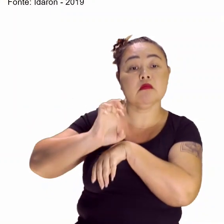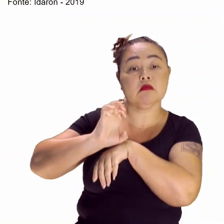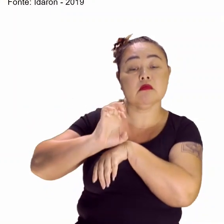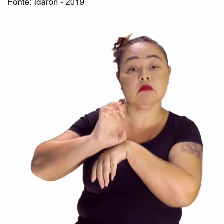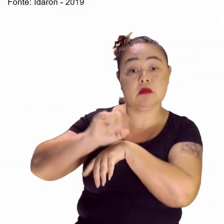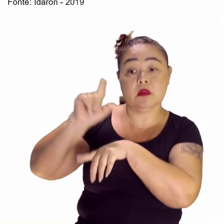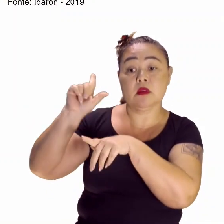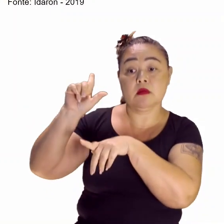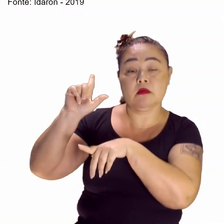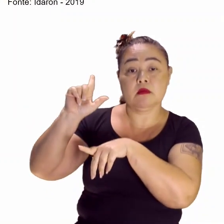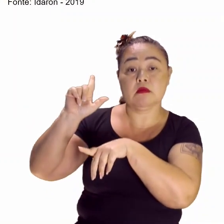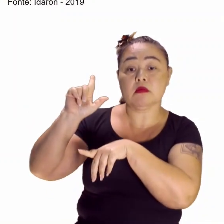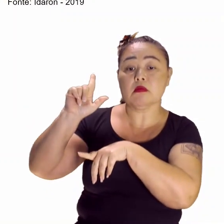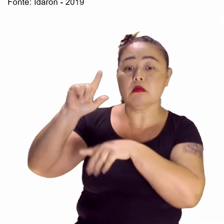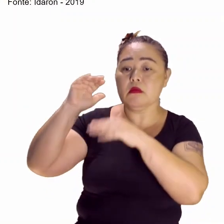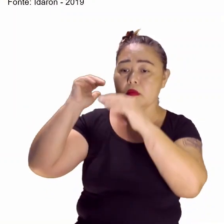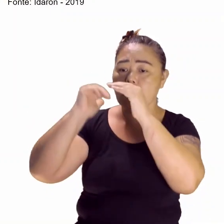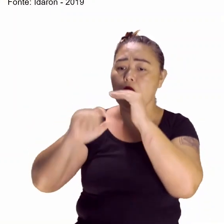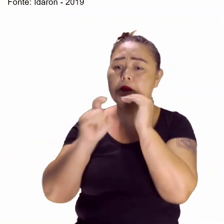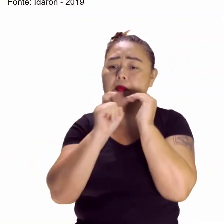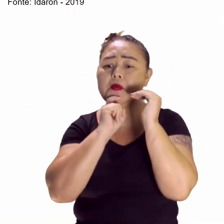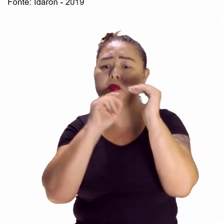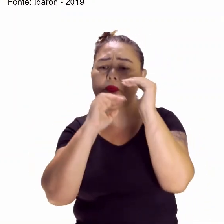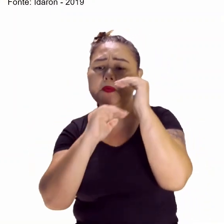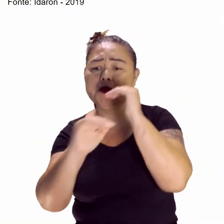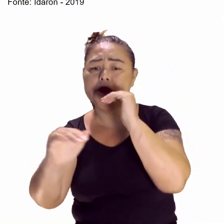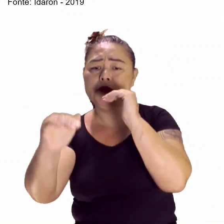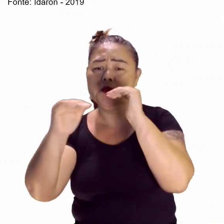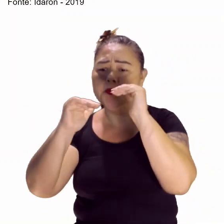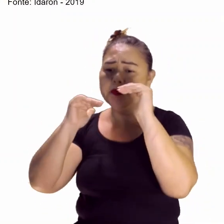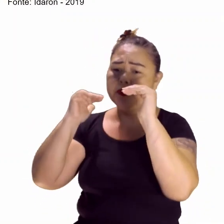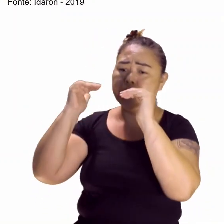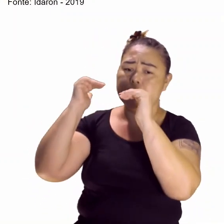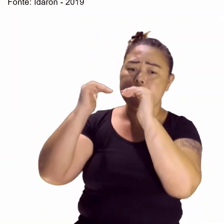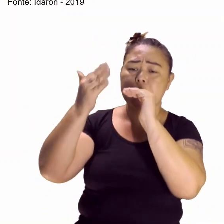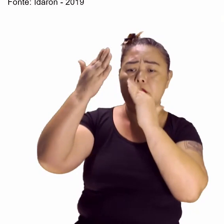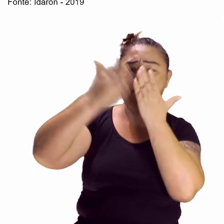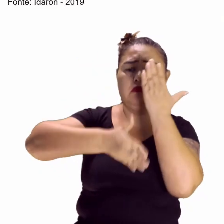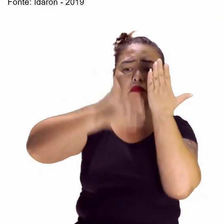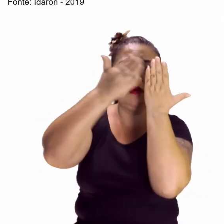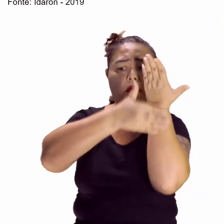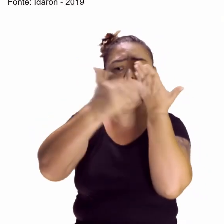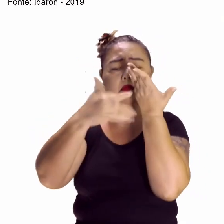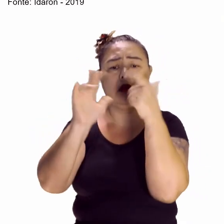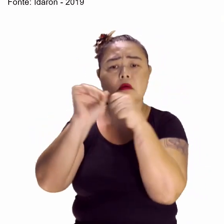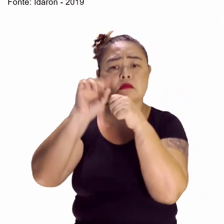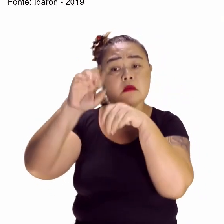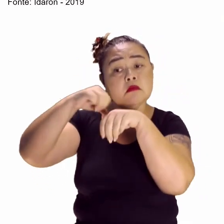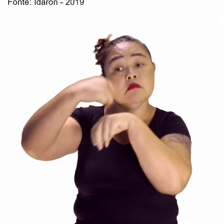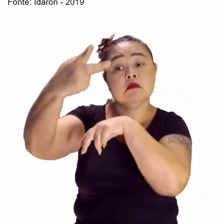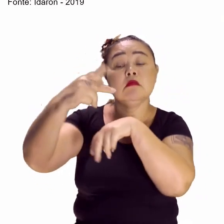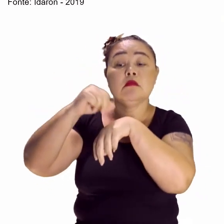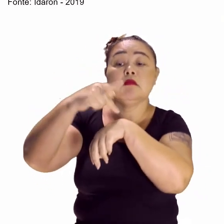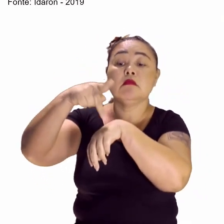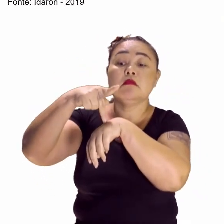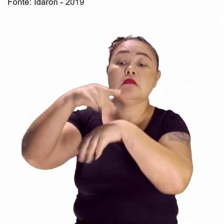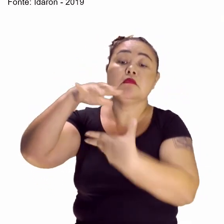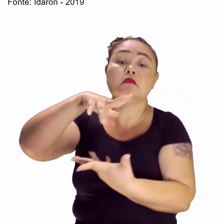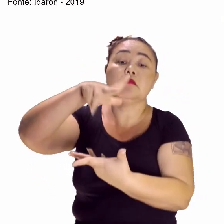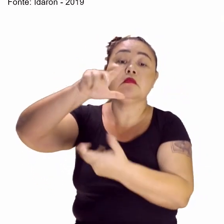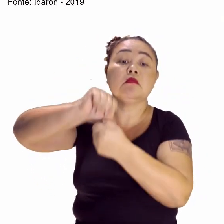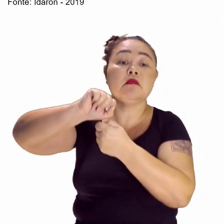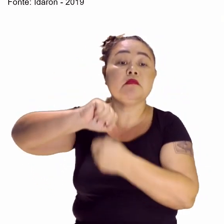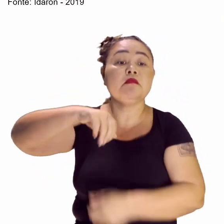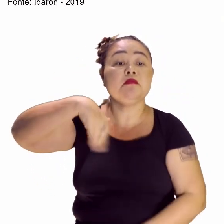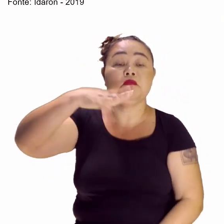produz né frigoríficos faz essa exportação inclusive para vários países do mundo Exatamente são